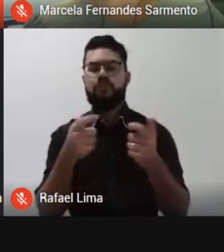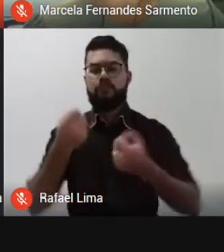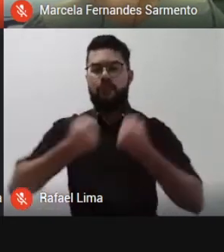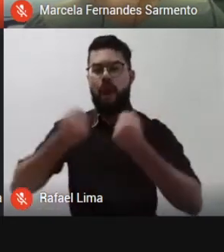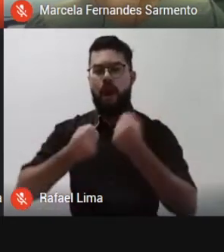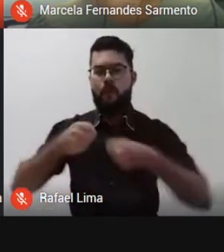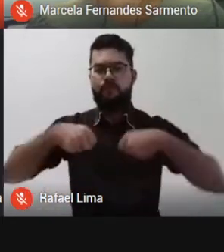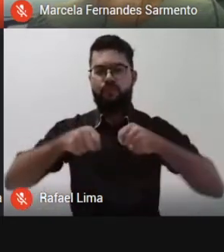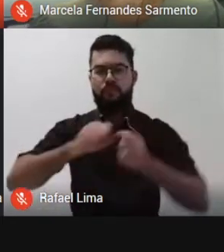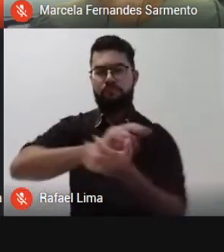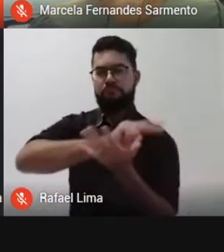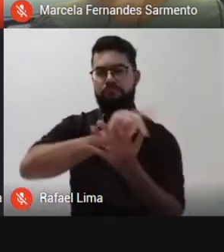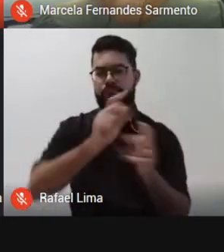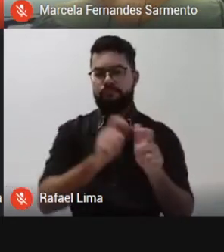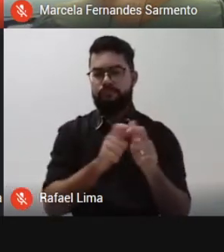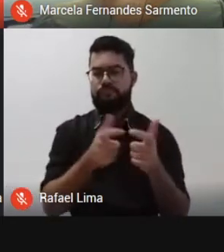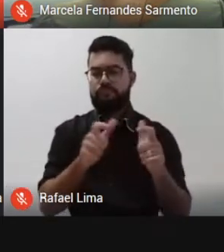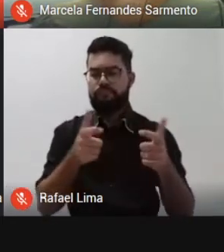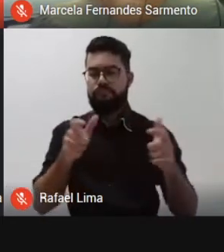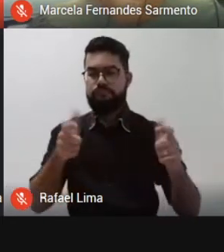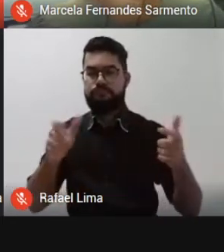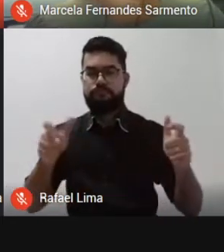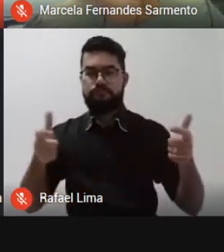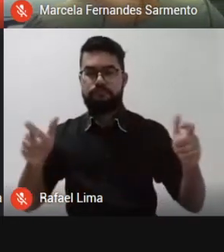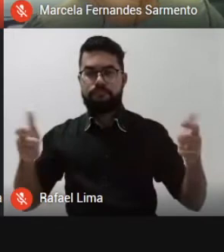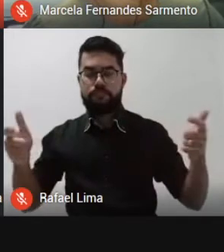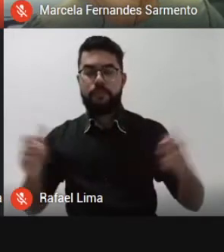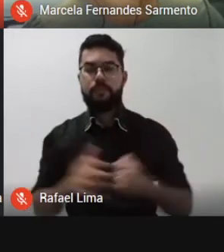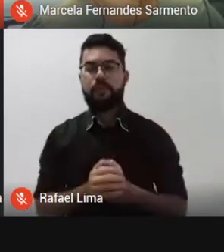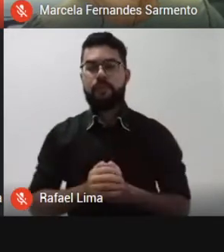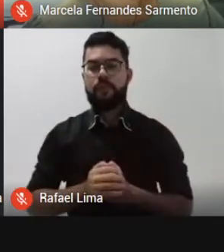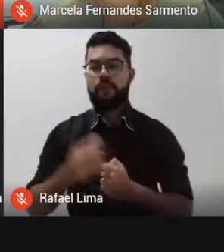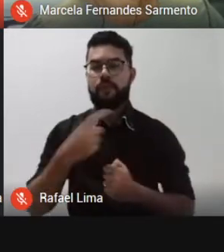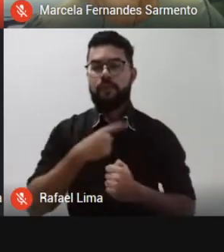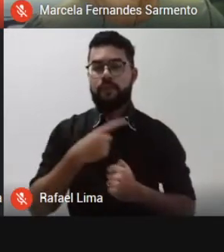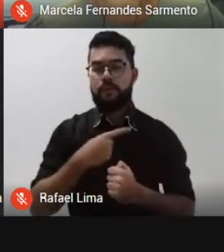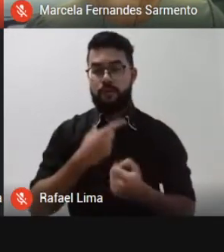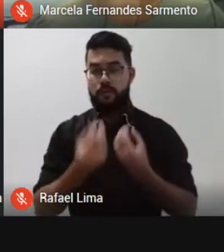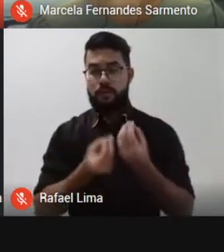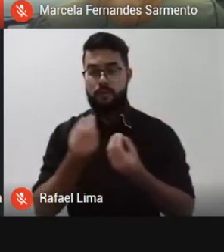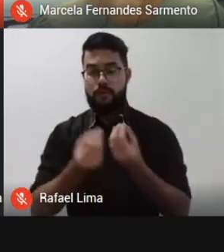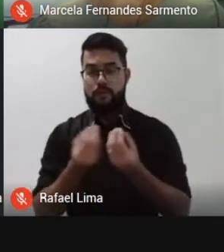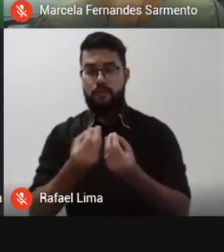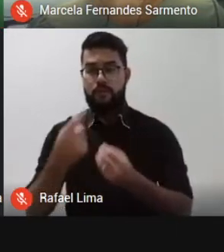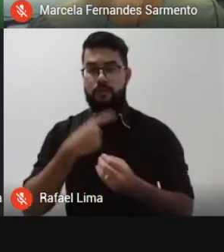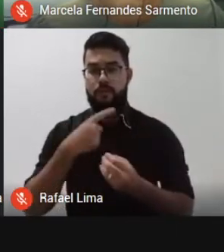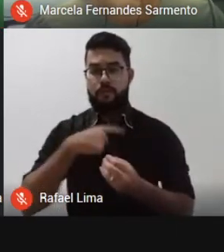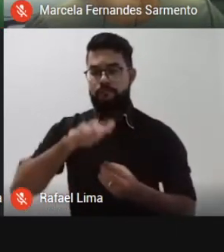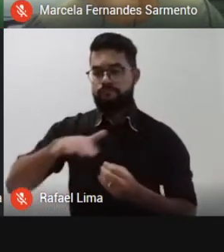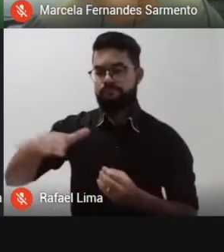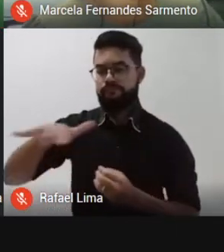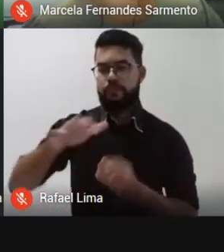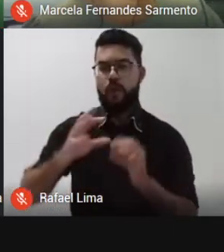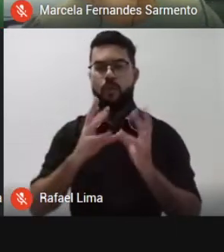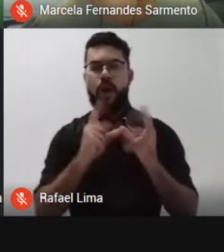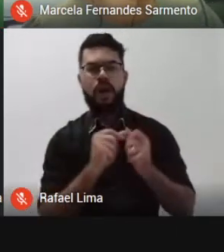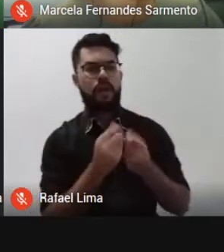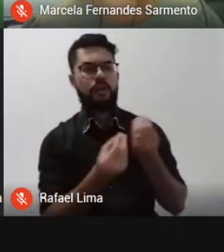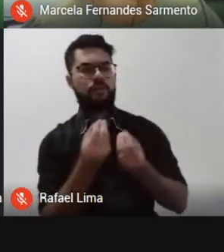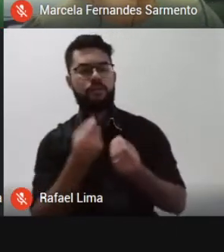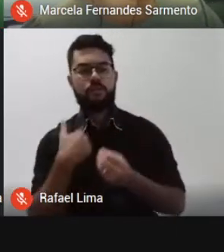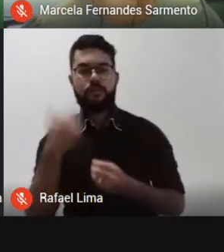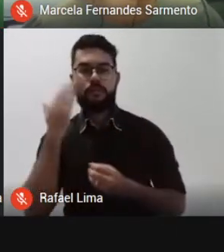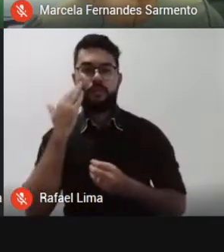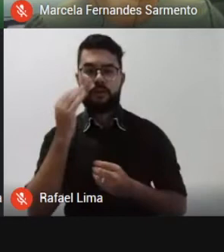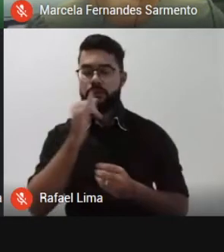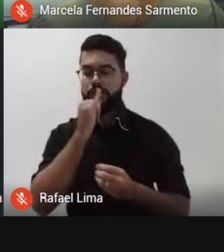O Parklet também como uma praça de bolso, uma mini praça. E aqui eu vou mostrar, na cidade de São Paulo,